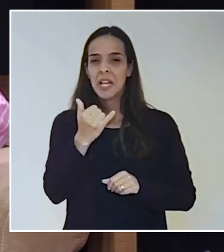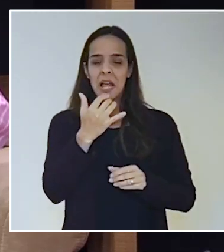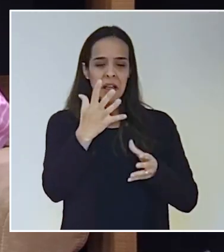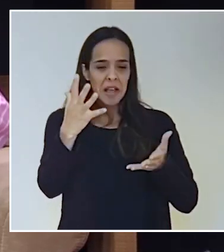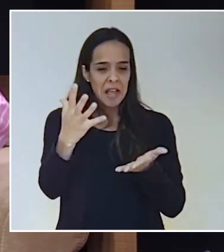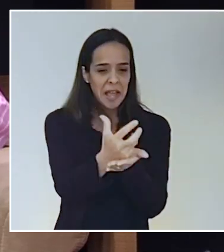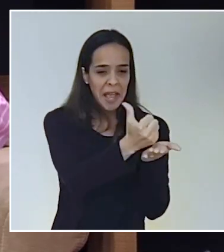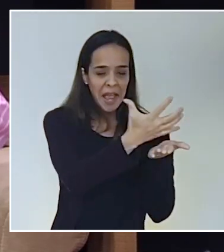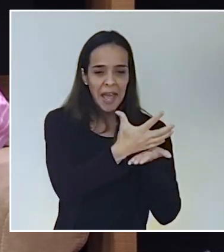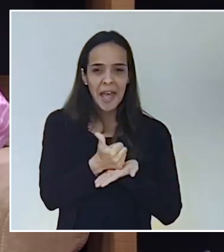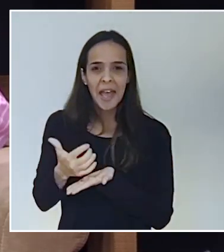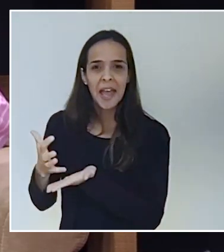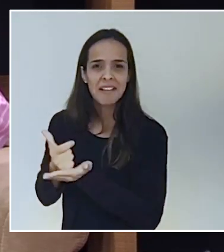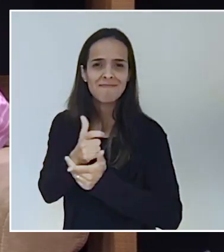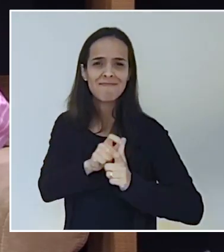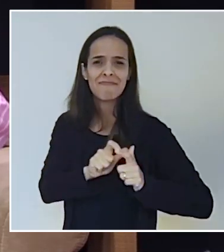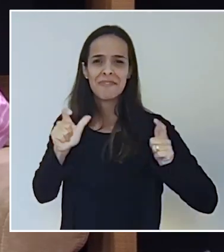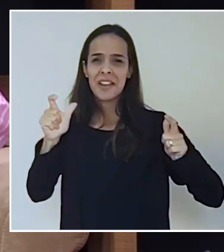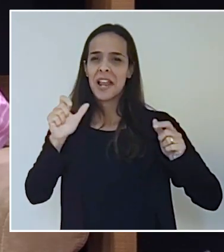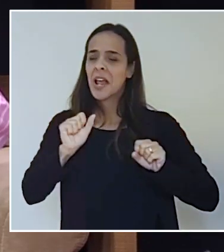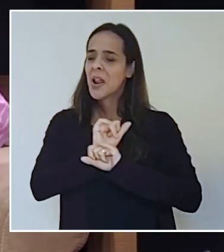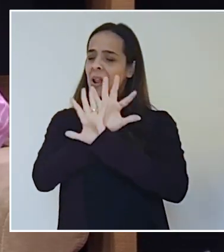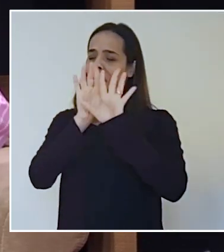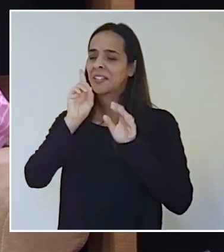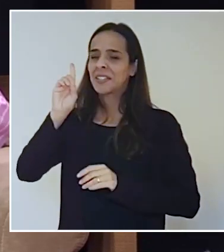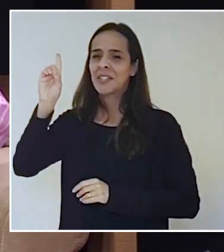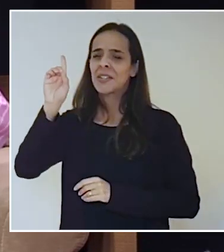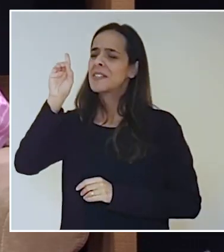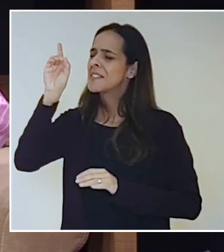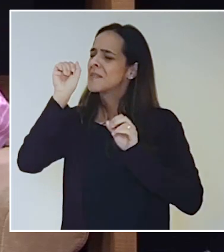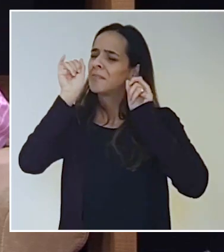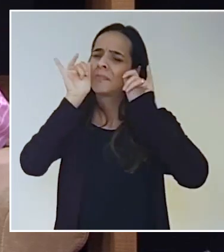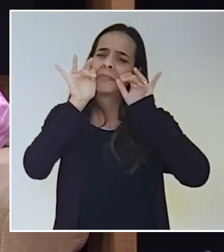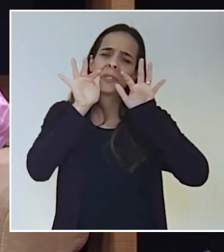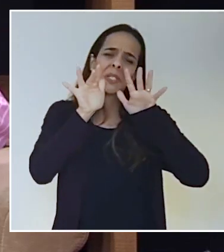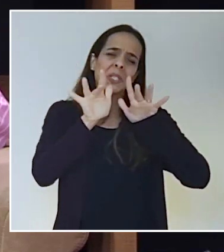glória de Deus. Deus abençoe muito a sua vida. Deus abençoe